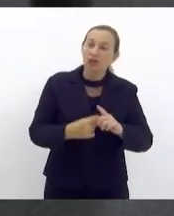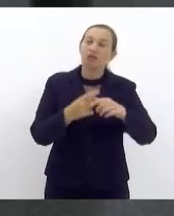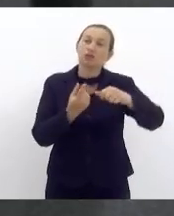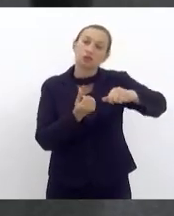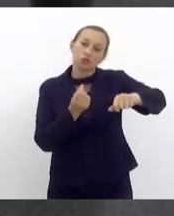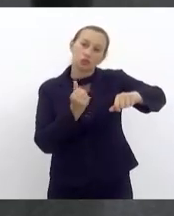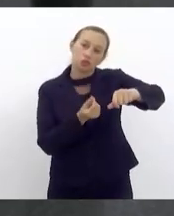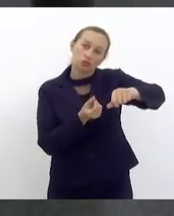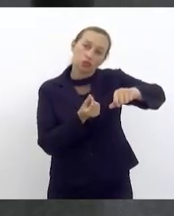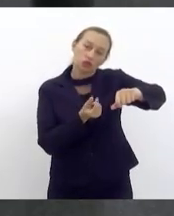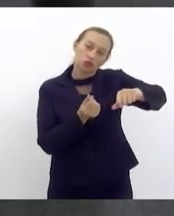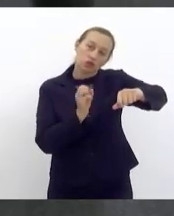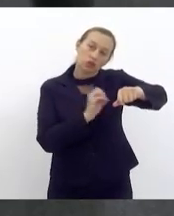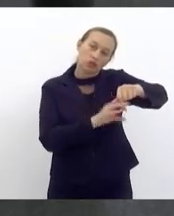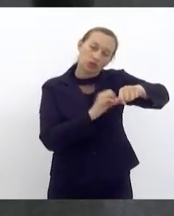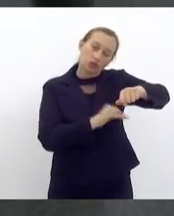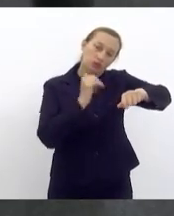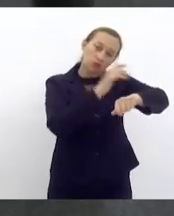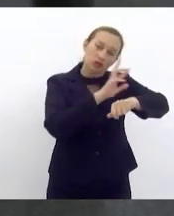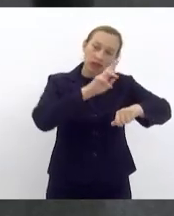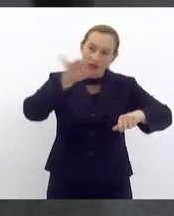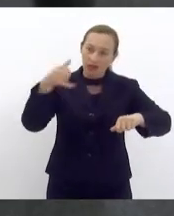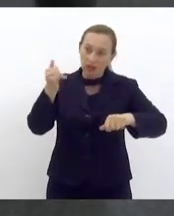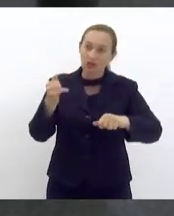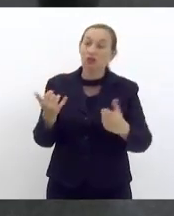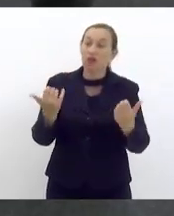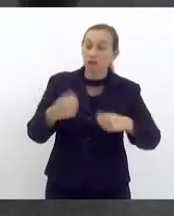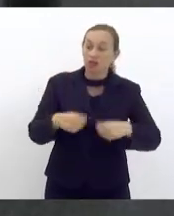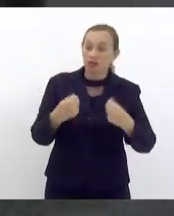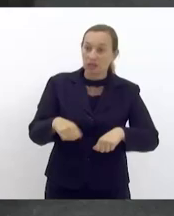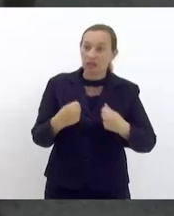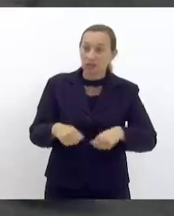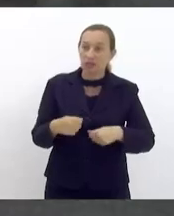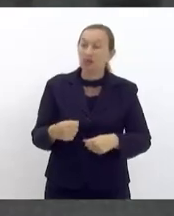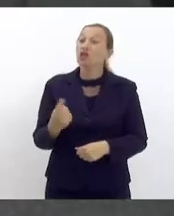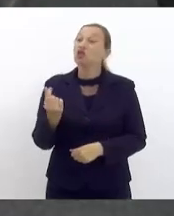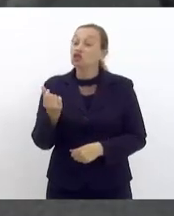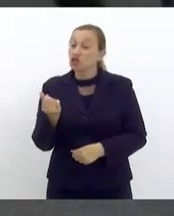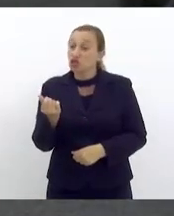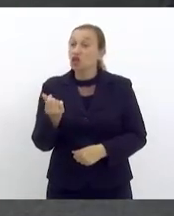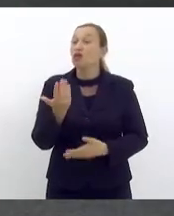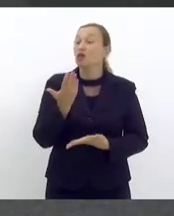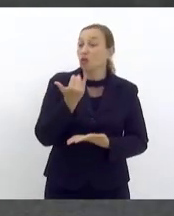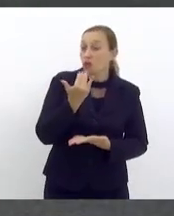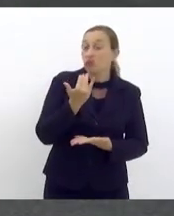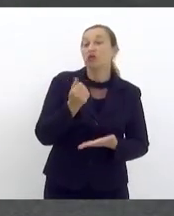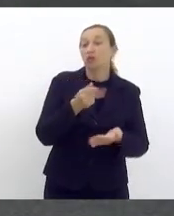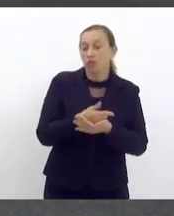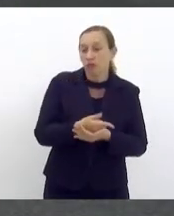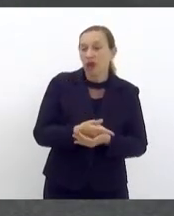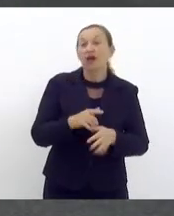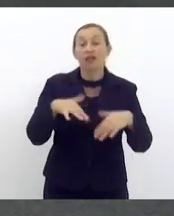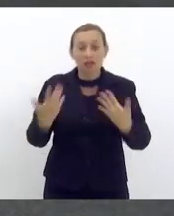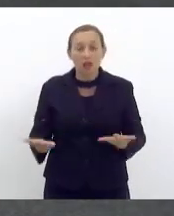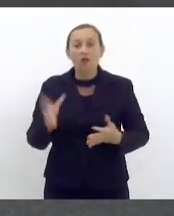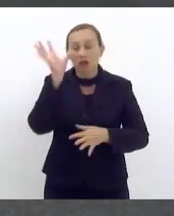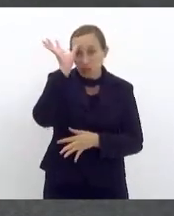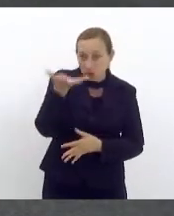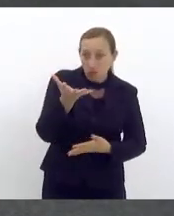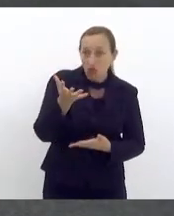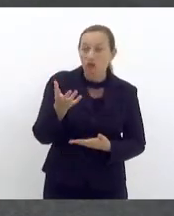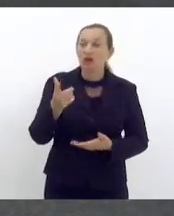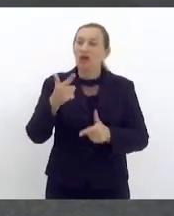quem conta com esse dinheiro precisa disso para botar comida na mesa precisa disso para organizar o seu orçamento familiar então resolvam